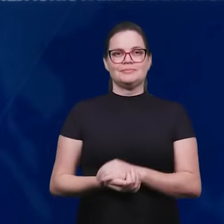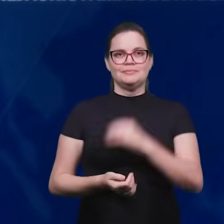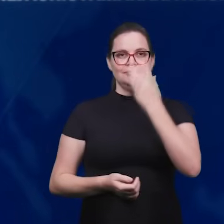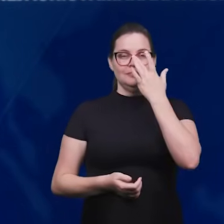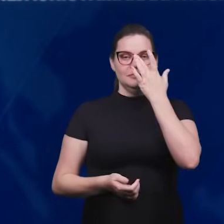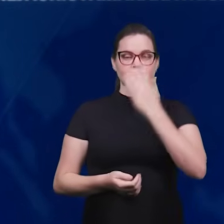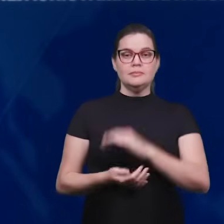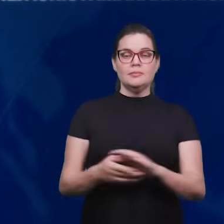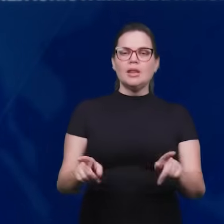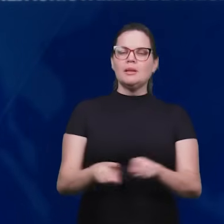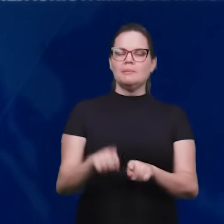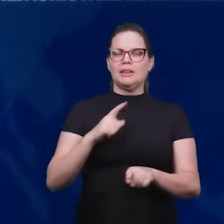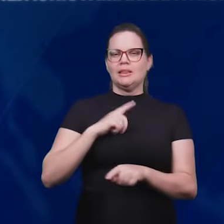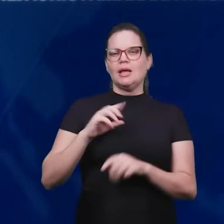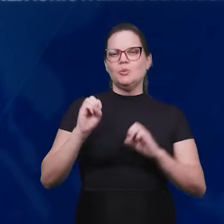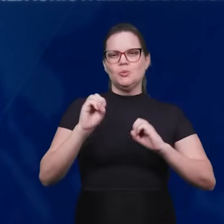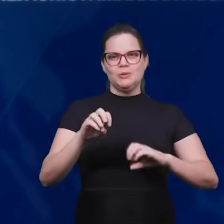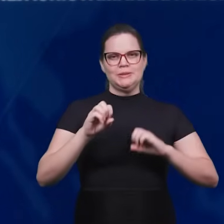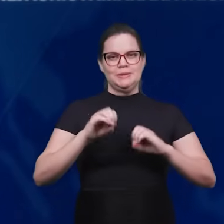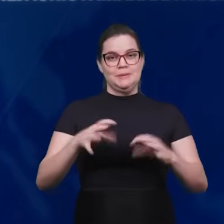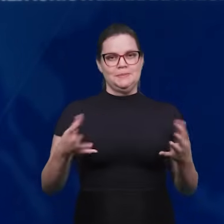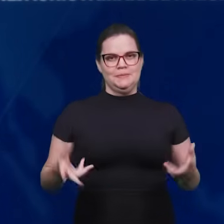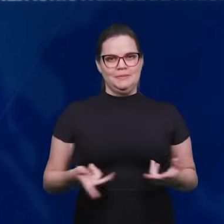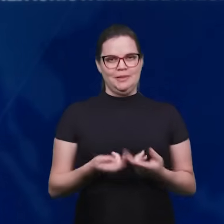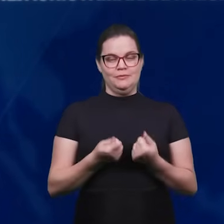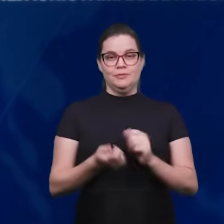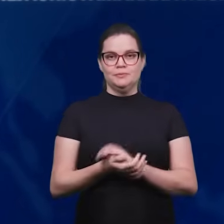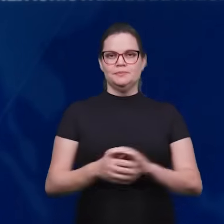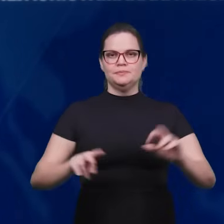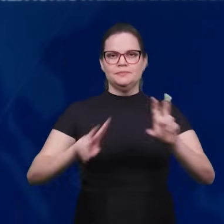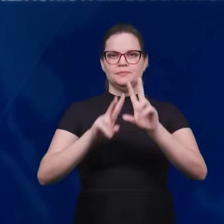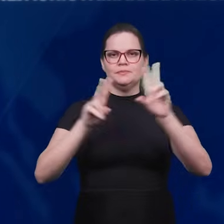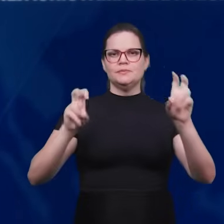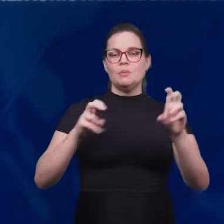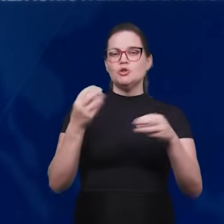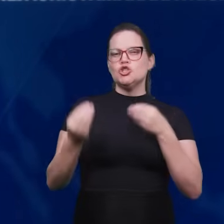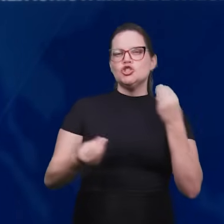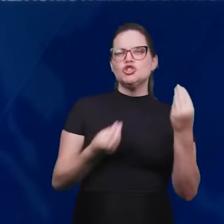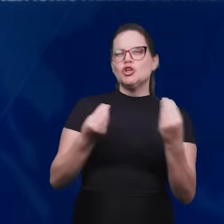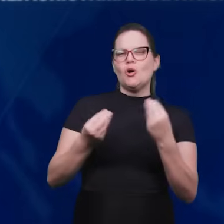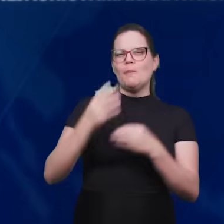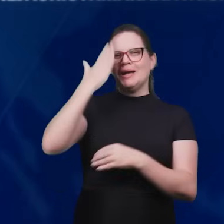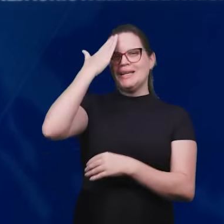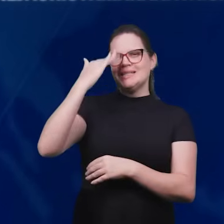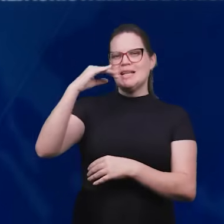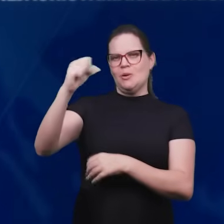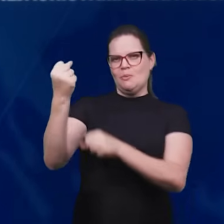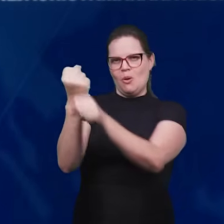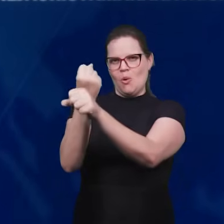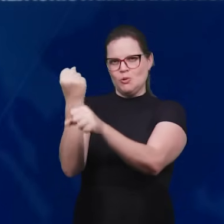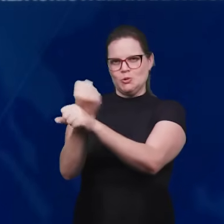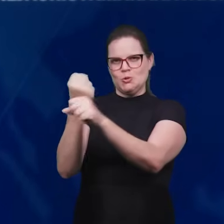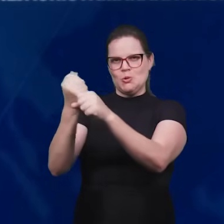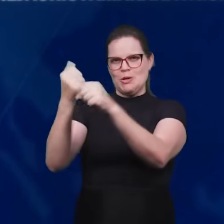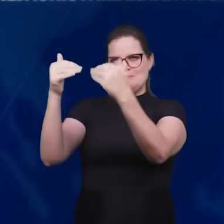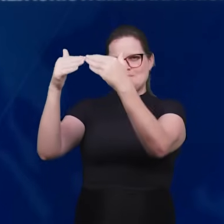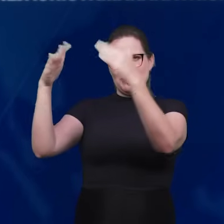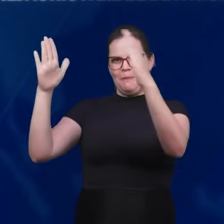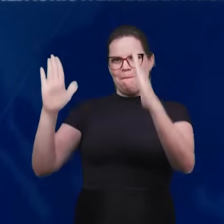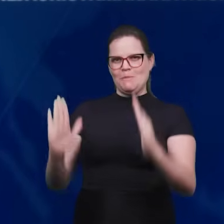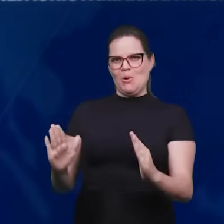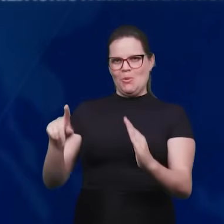Há um ensino muito precioso acerca da construção desse templo que estamos falando bastante. É